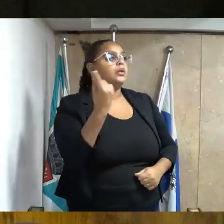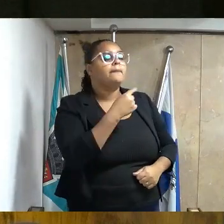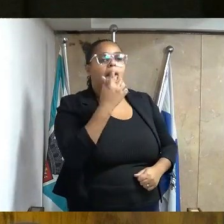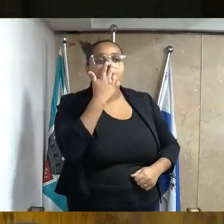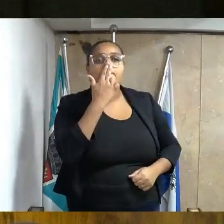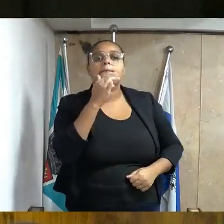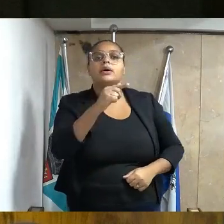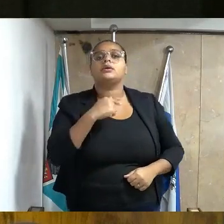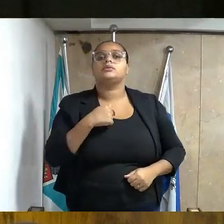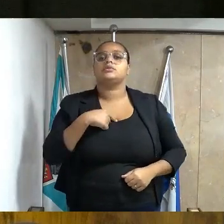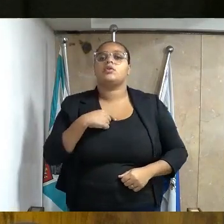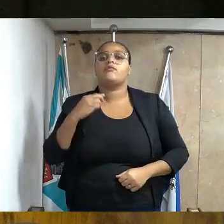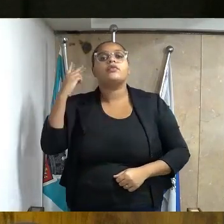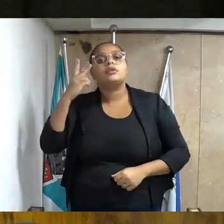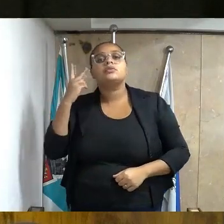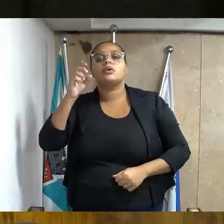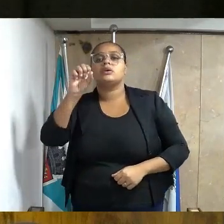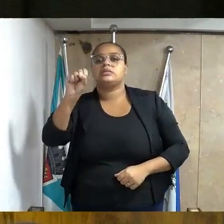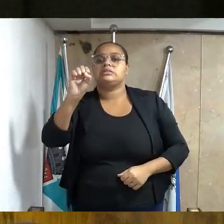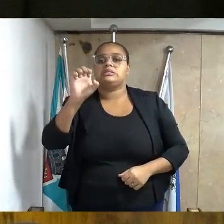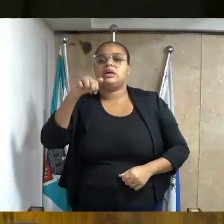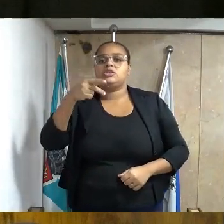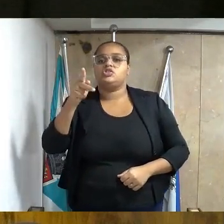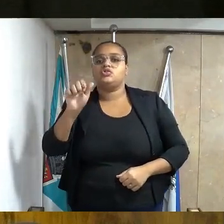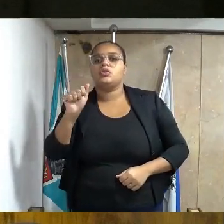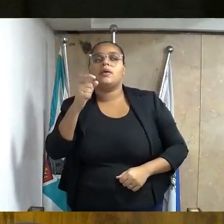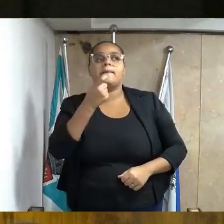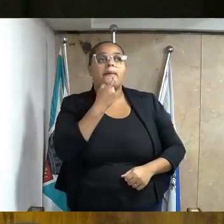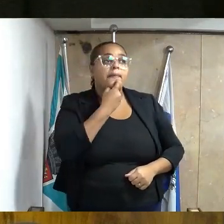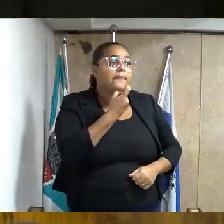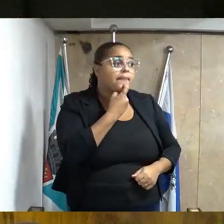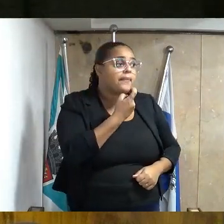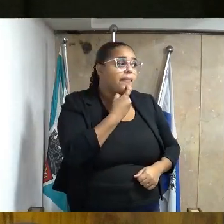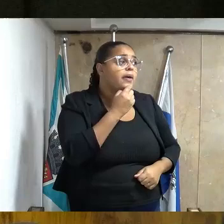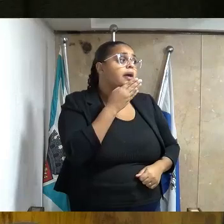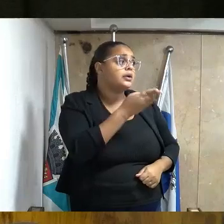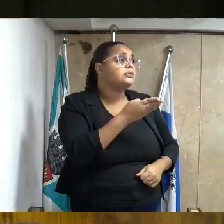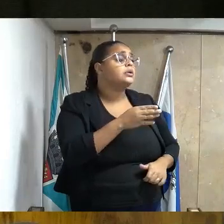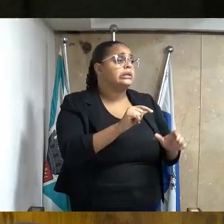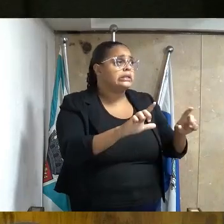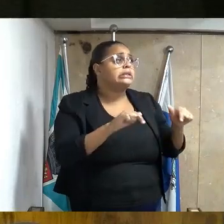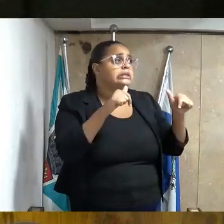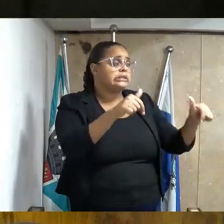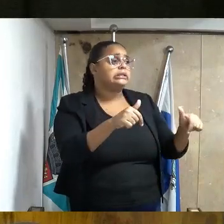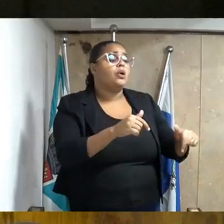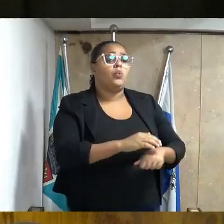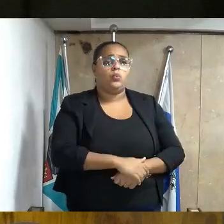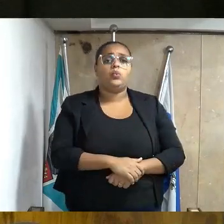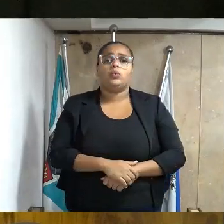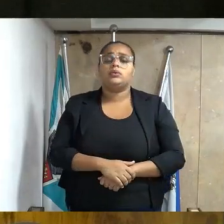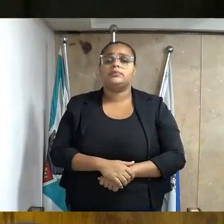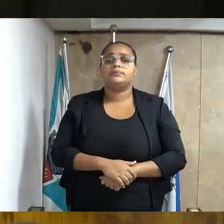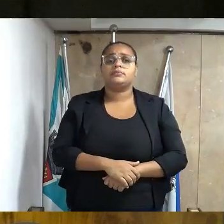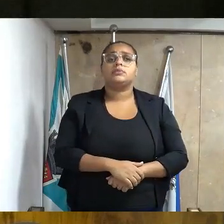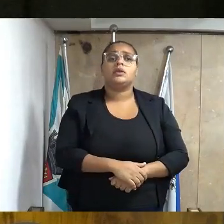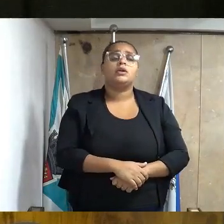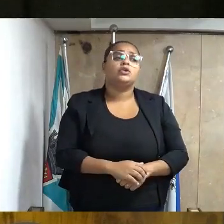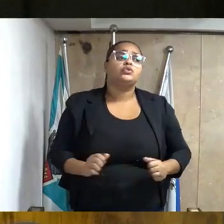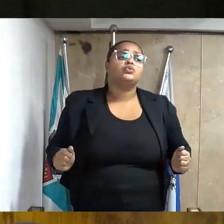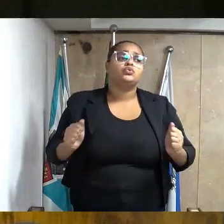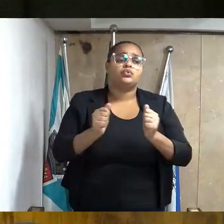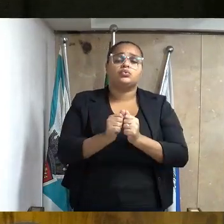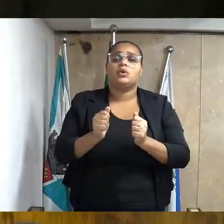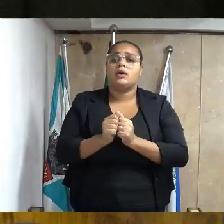o vereador Serginho acompanha bem de perto aquela situação lá também, a vereadora Fernanda,